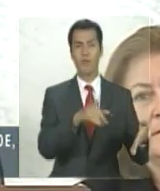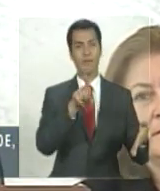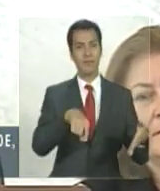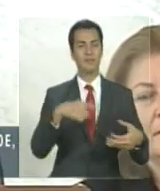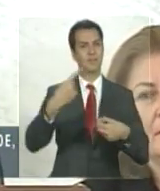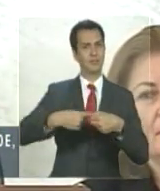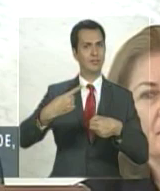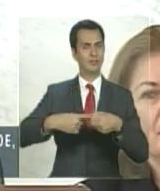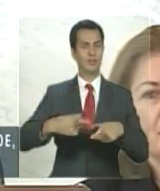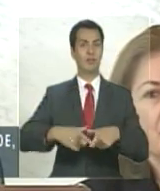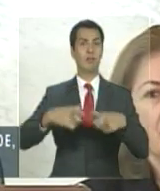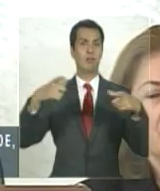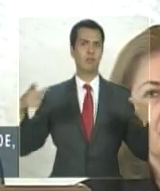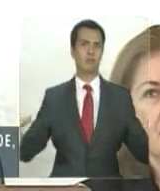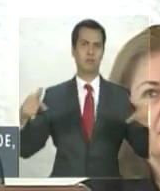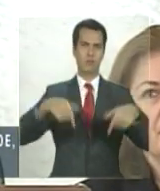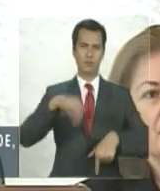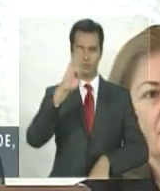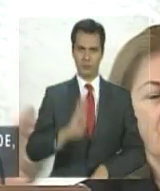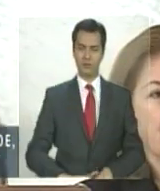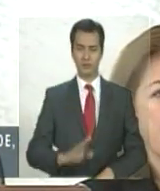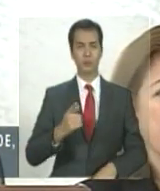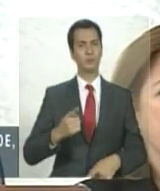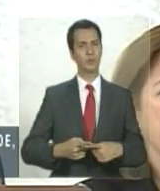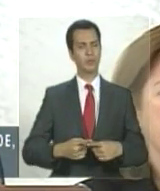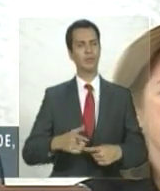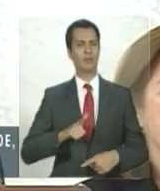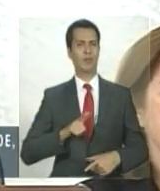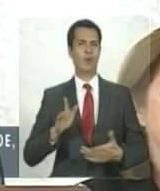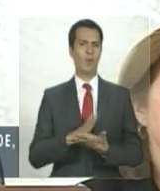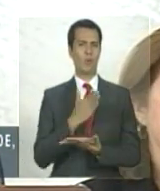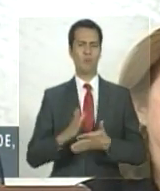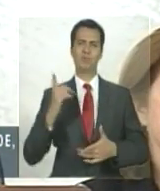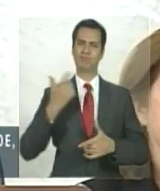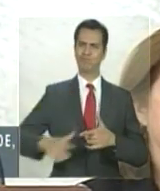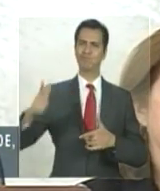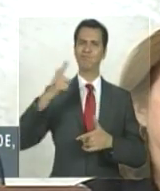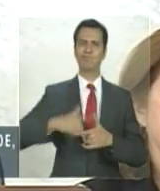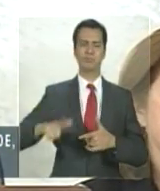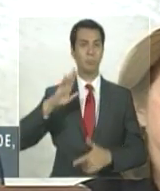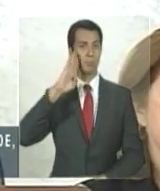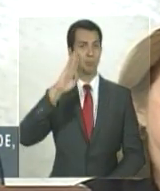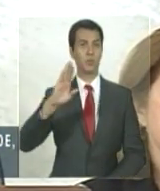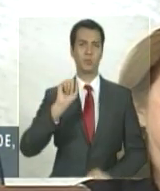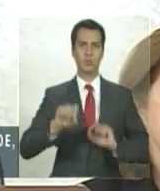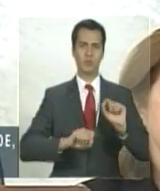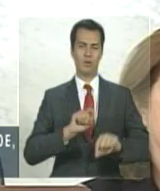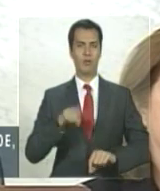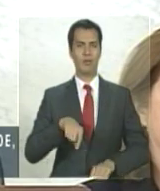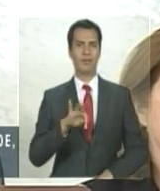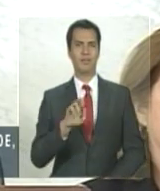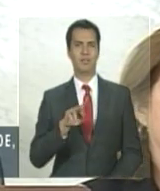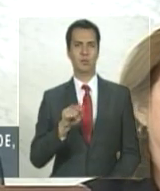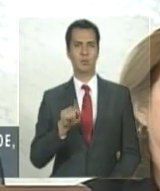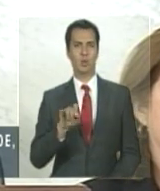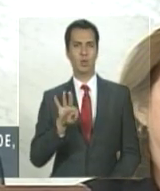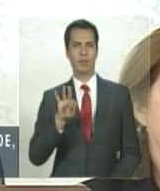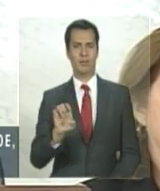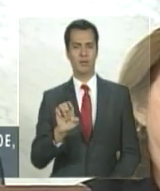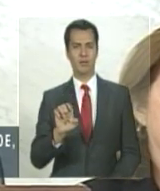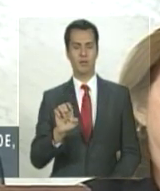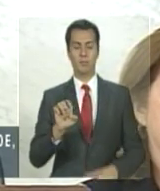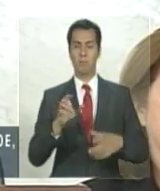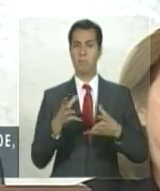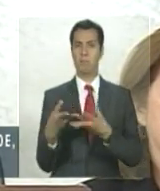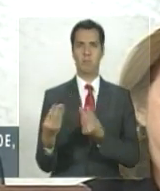as grandes cidades brasileiras com um dos problemas maiores que essas cidades têm, que é o transporte urbano de